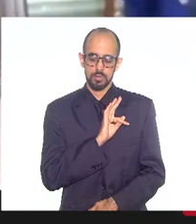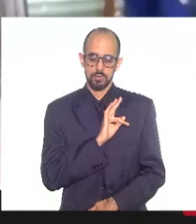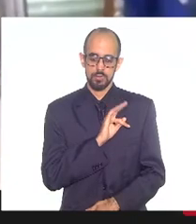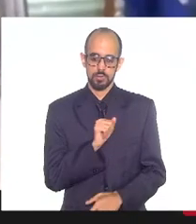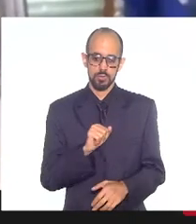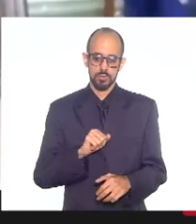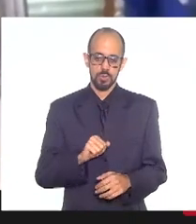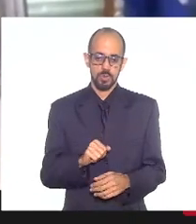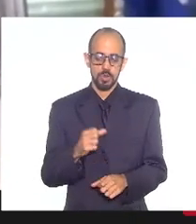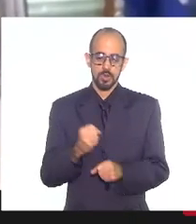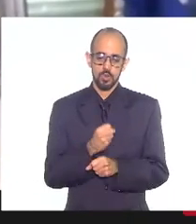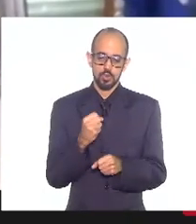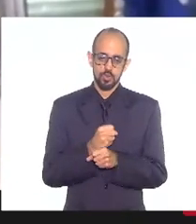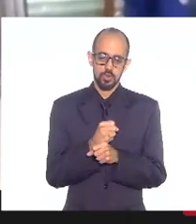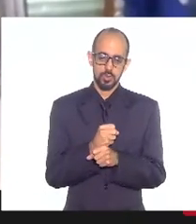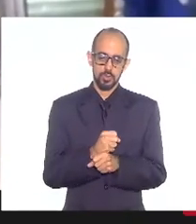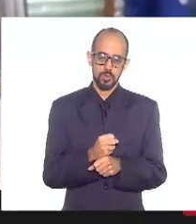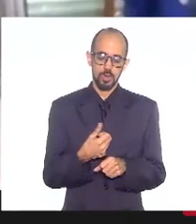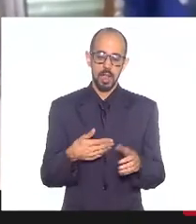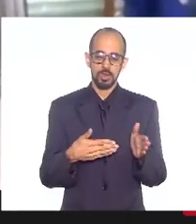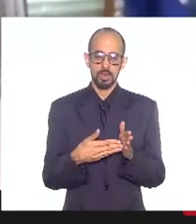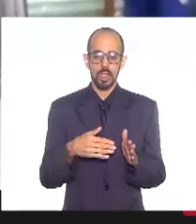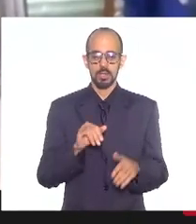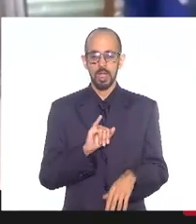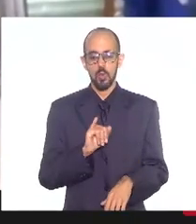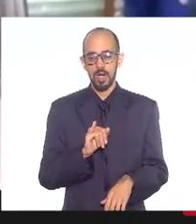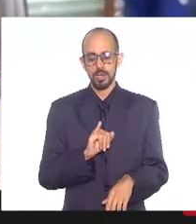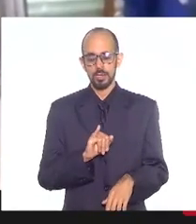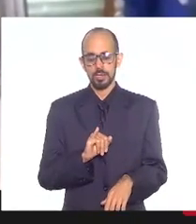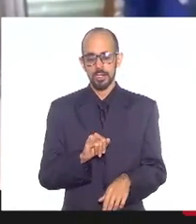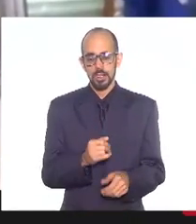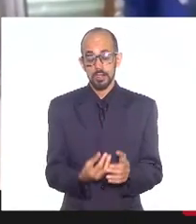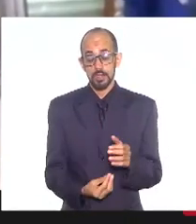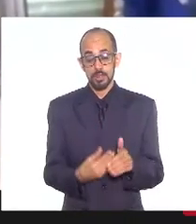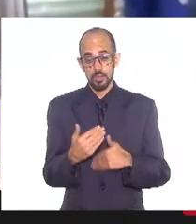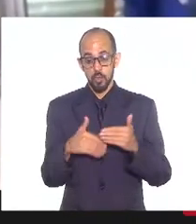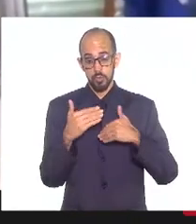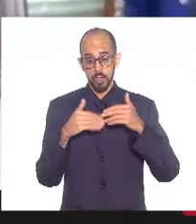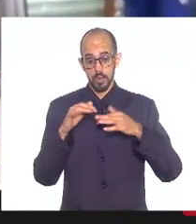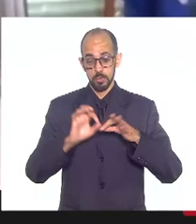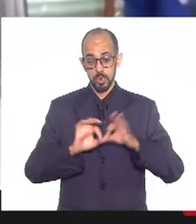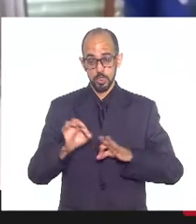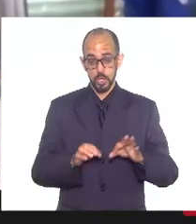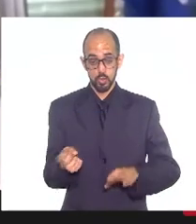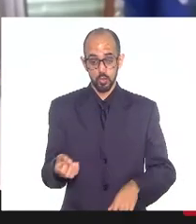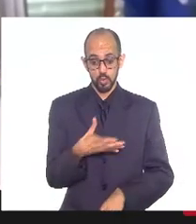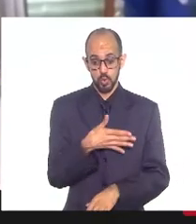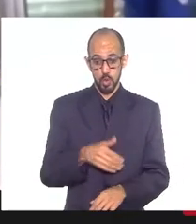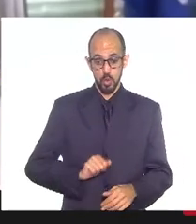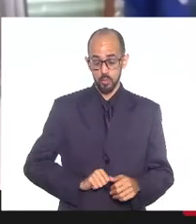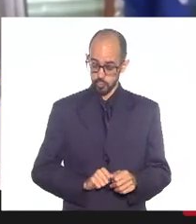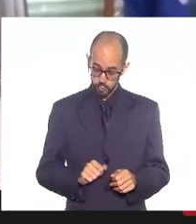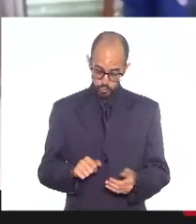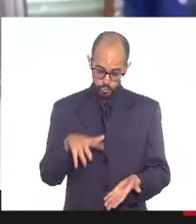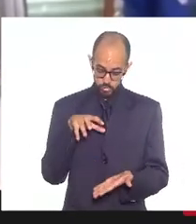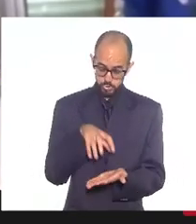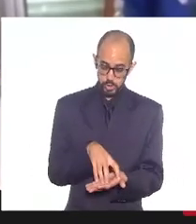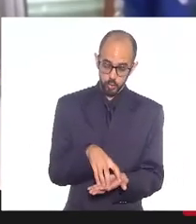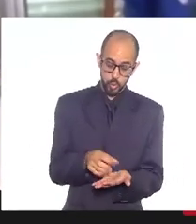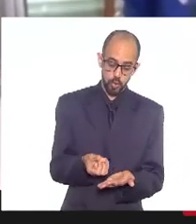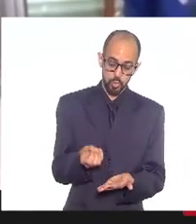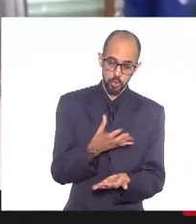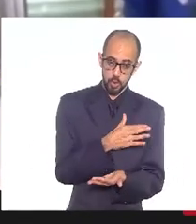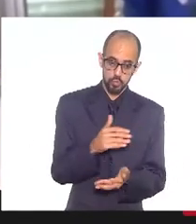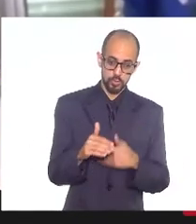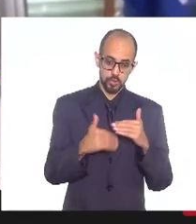possivelmente como PGN Itaguaí, desenvolvendo um projeto novo naquela região, um novo hub de desenvolvimento